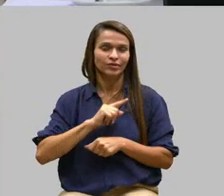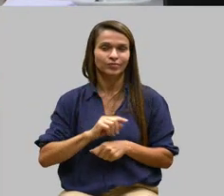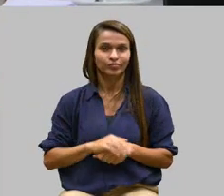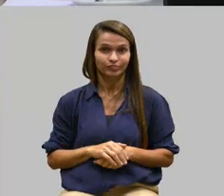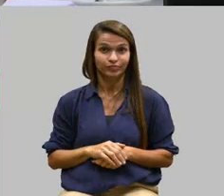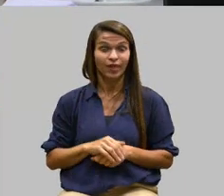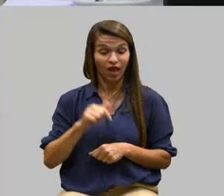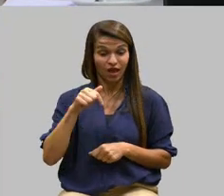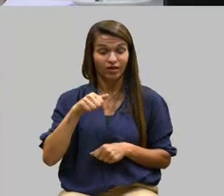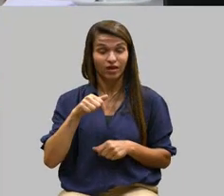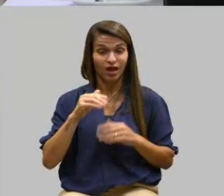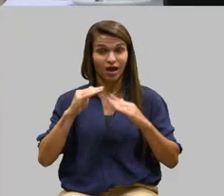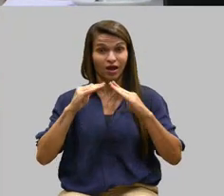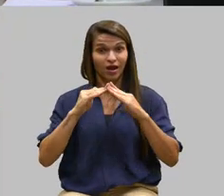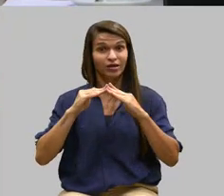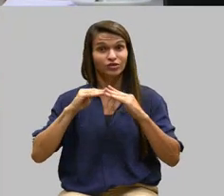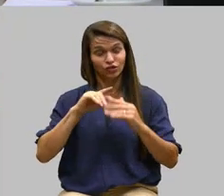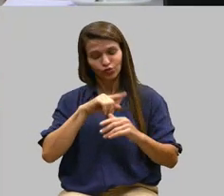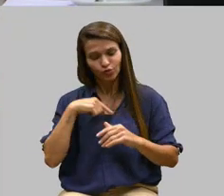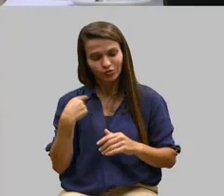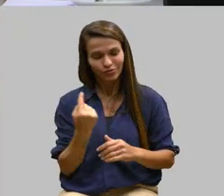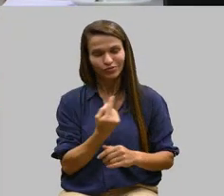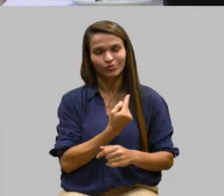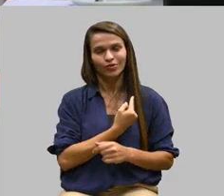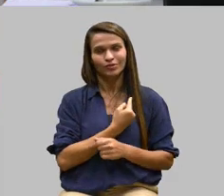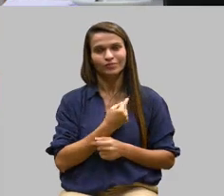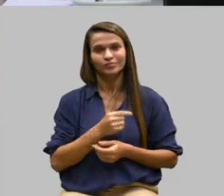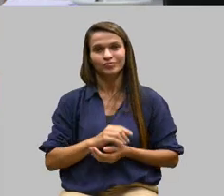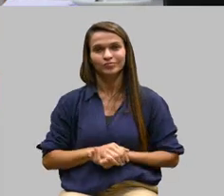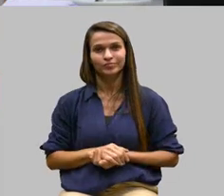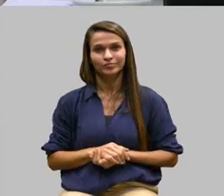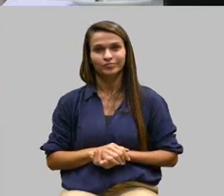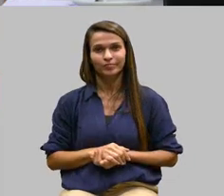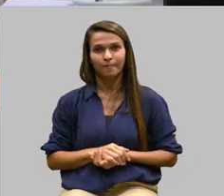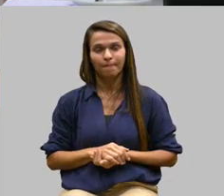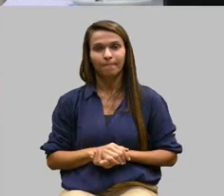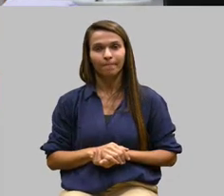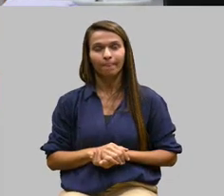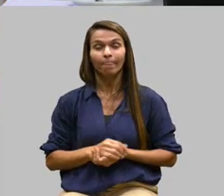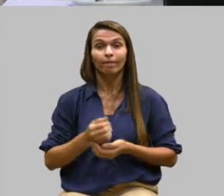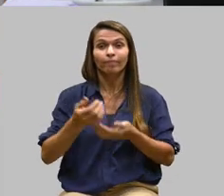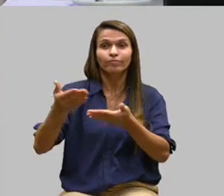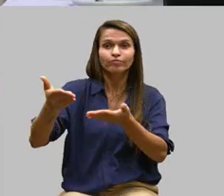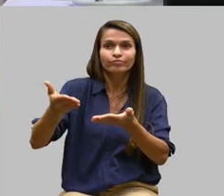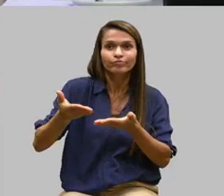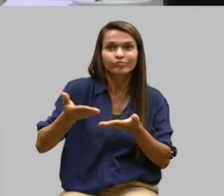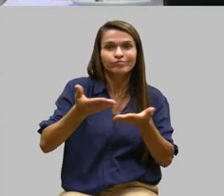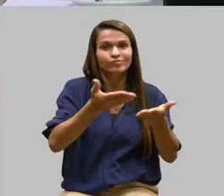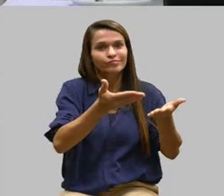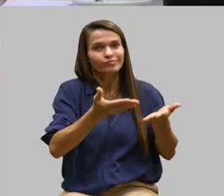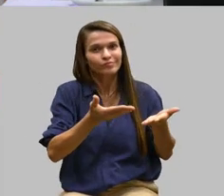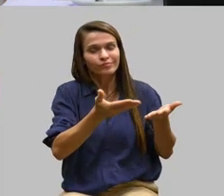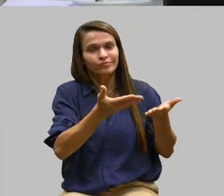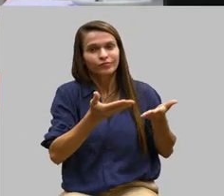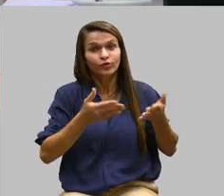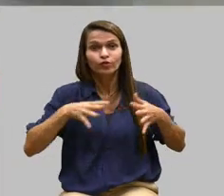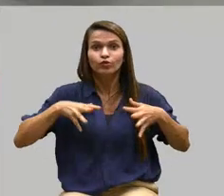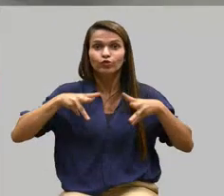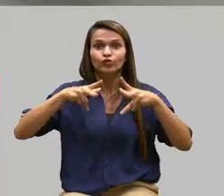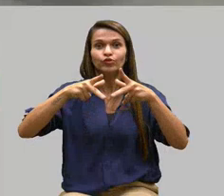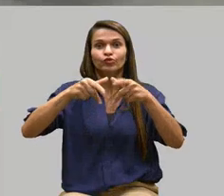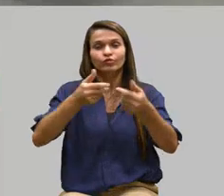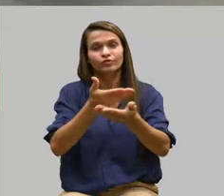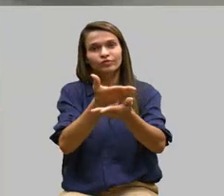aqui é a casa de todos nós sejam bem-vindos todos vocês